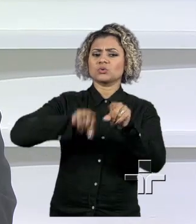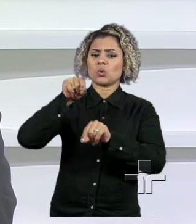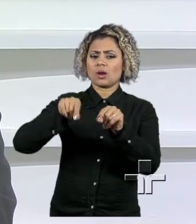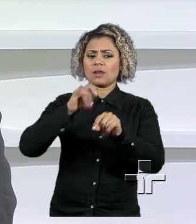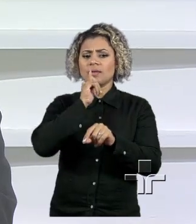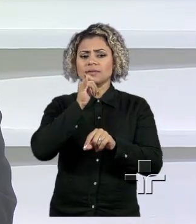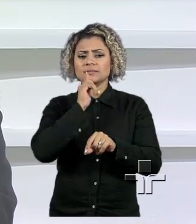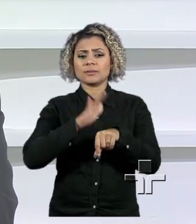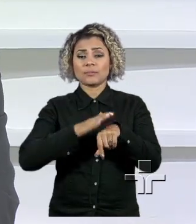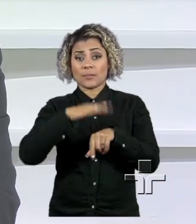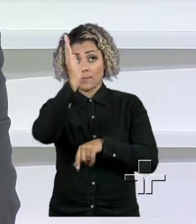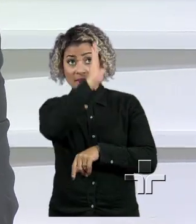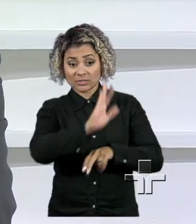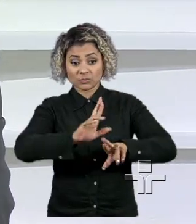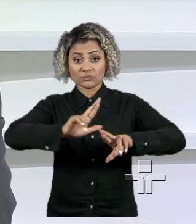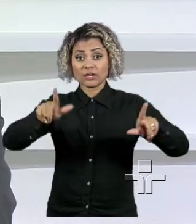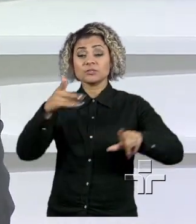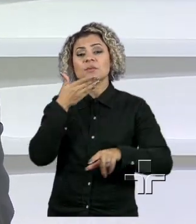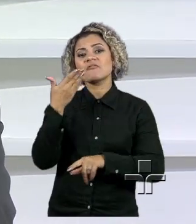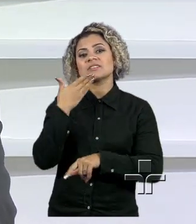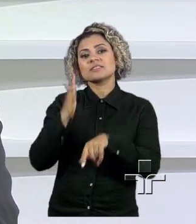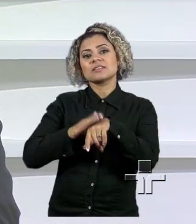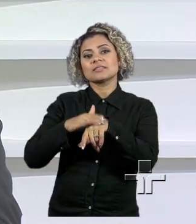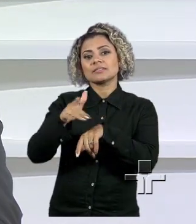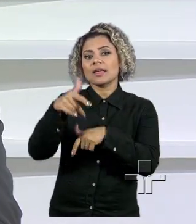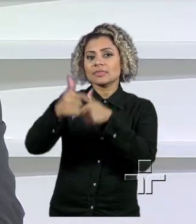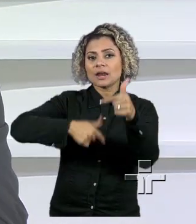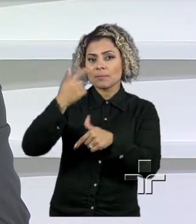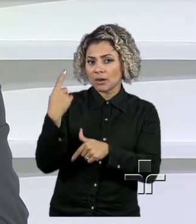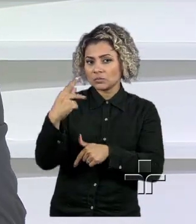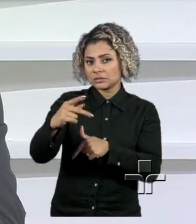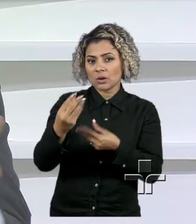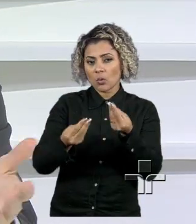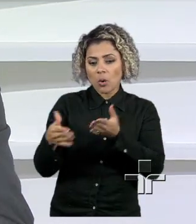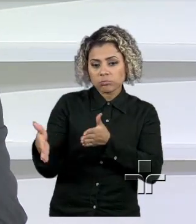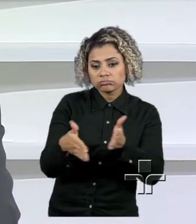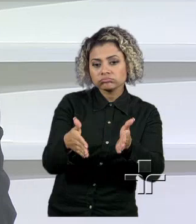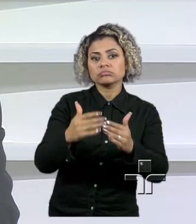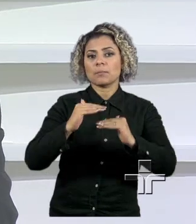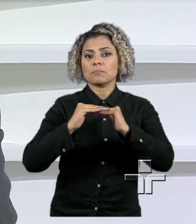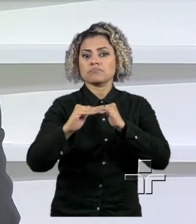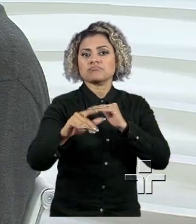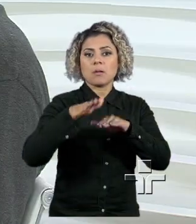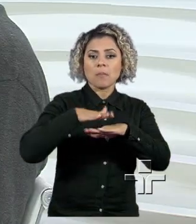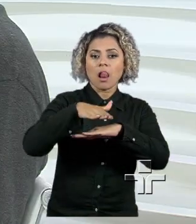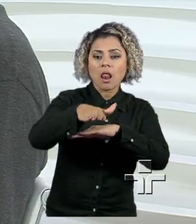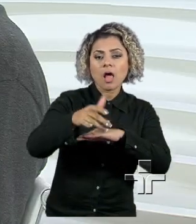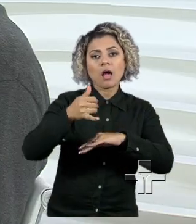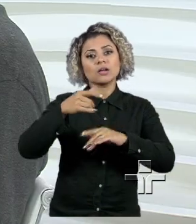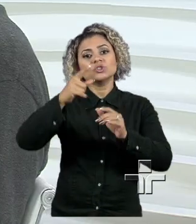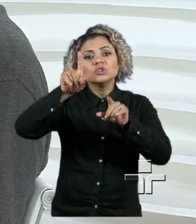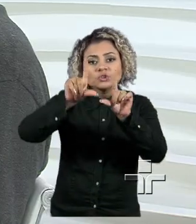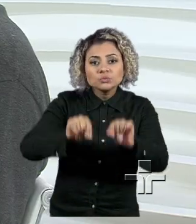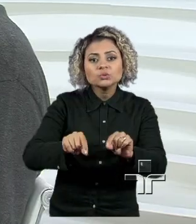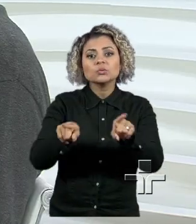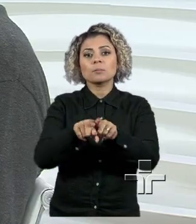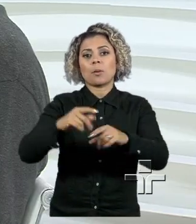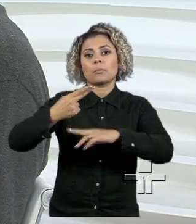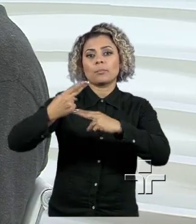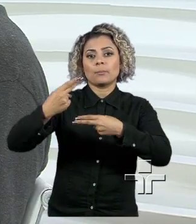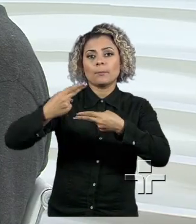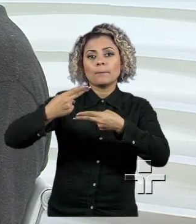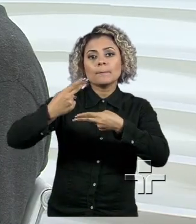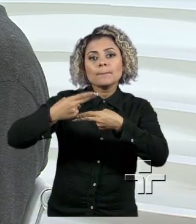pudesse ser diferente, para que facilitasse o seu negócio, sei lá, melhorar a condição das estradas, reduzir preço de pedágio, custo de empregados, o que você